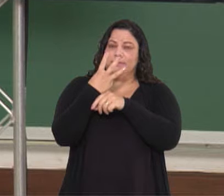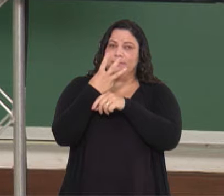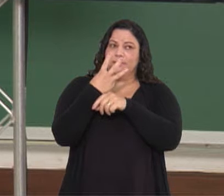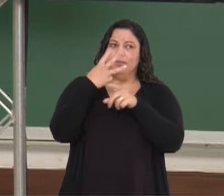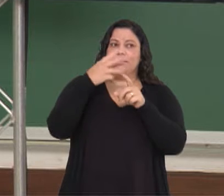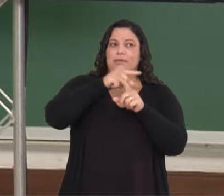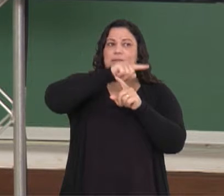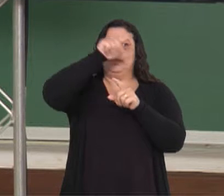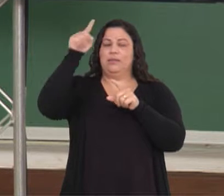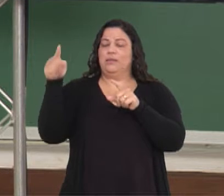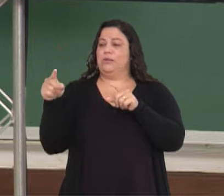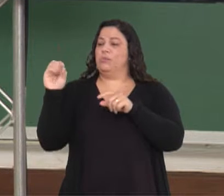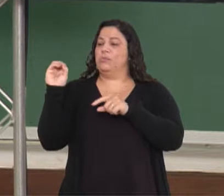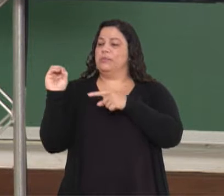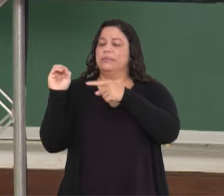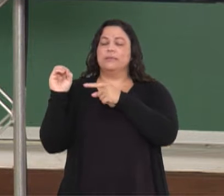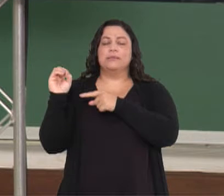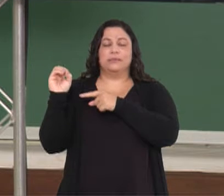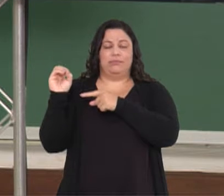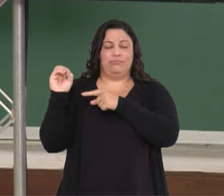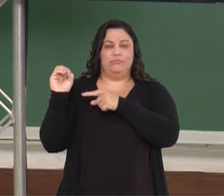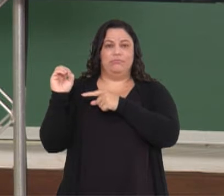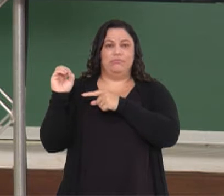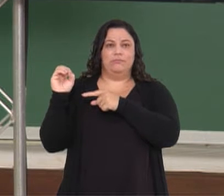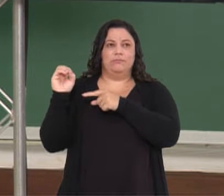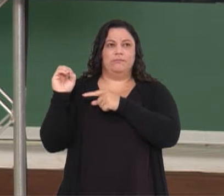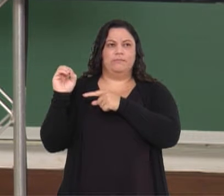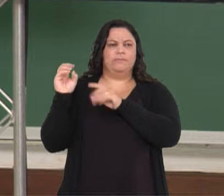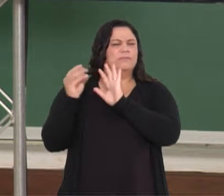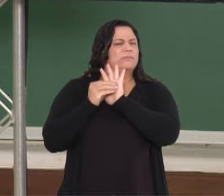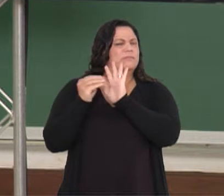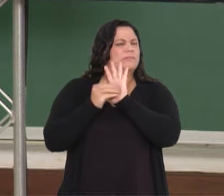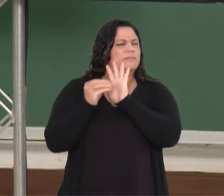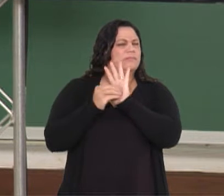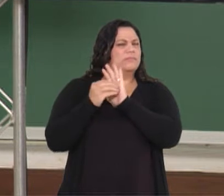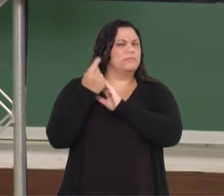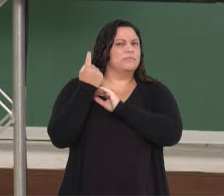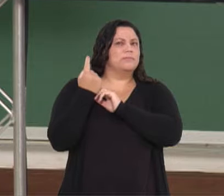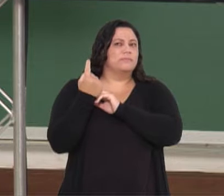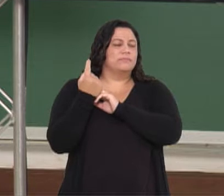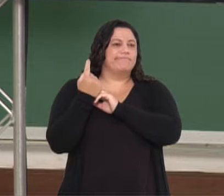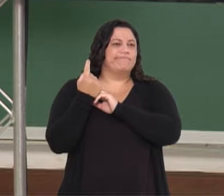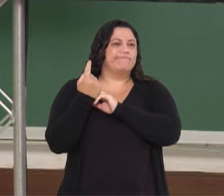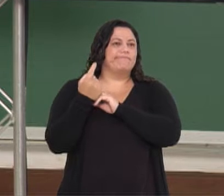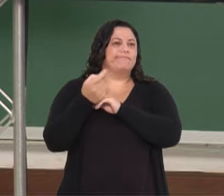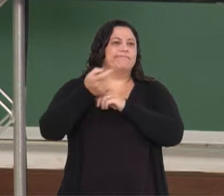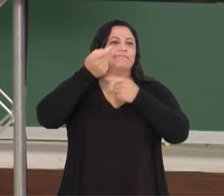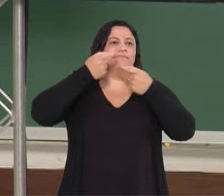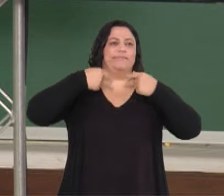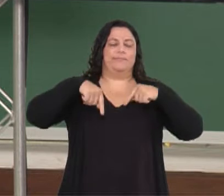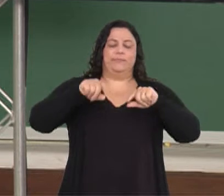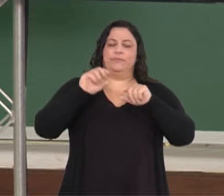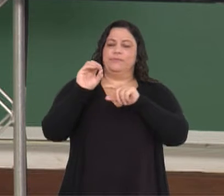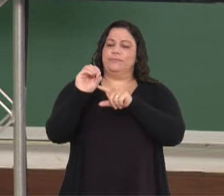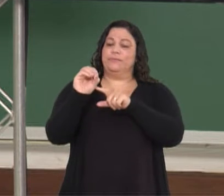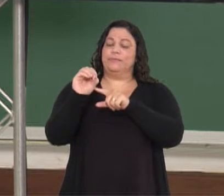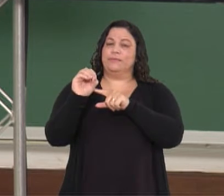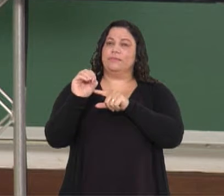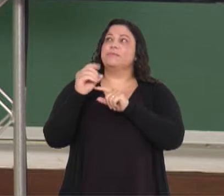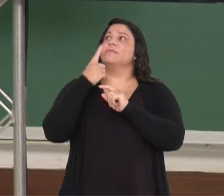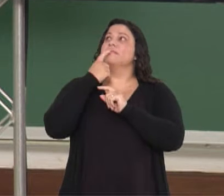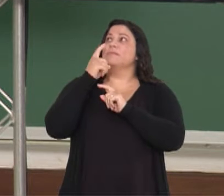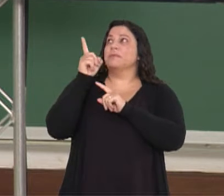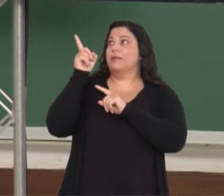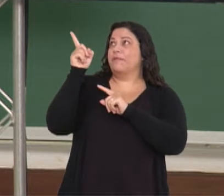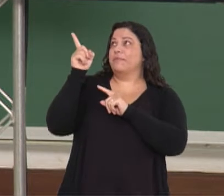ele vai para o expoente 0, que é o coeficiente independente. Então, falta aqui no meio o expoente 1. Então, eu reescrevo ele colocando na expressão aqui o